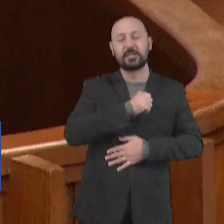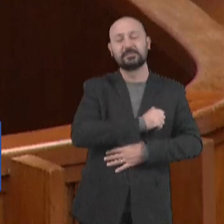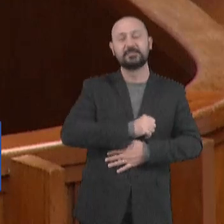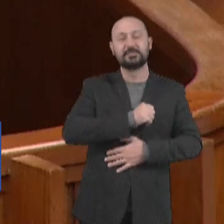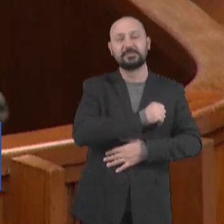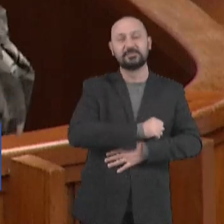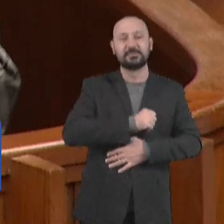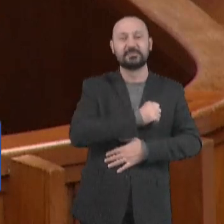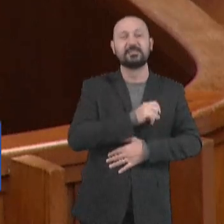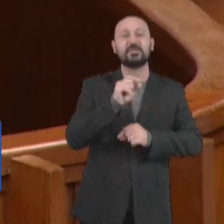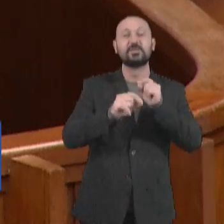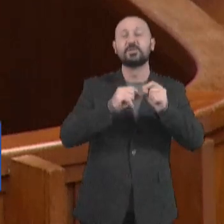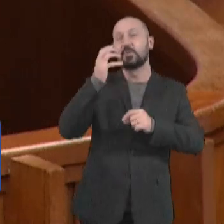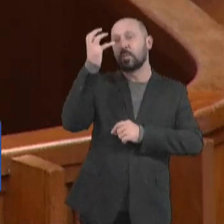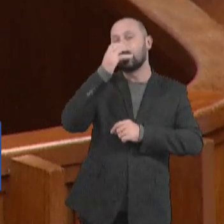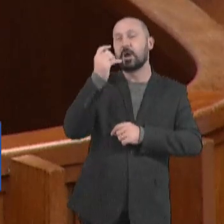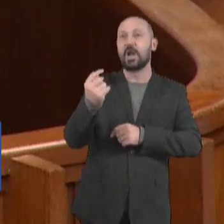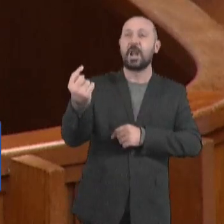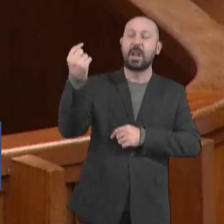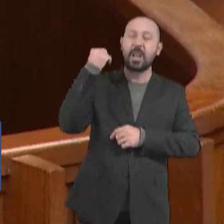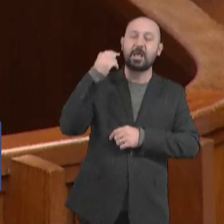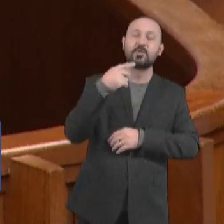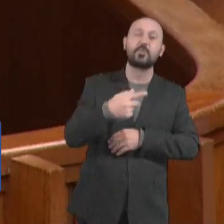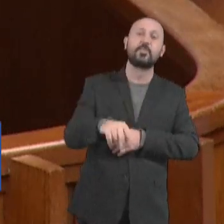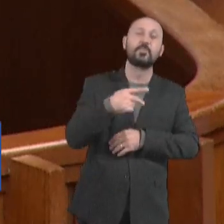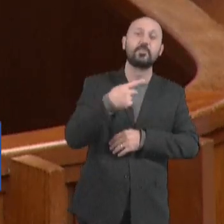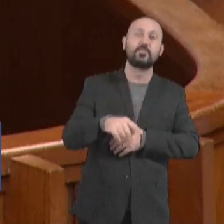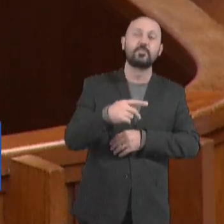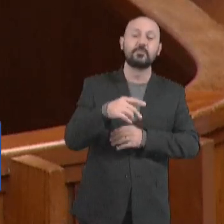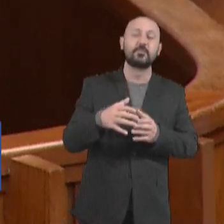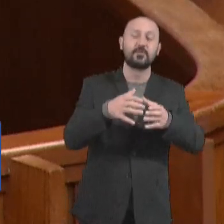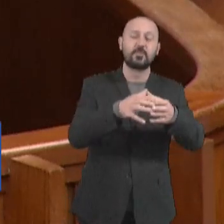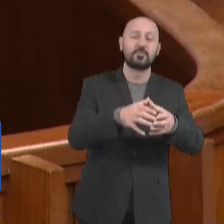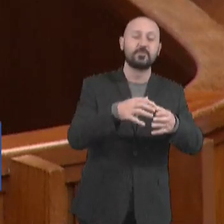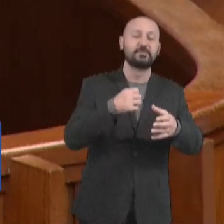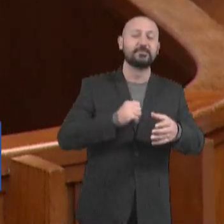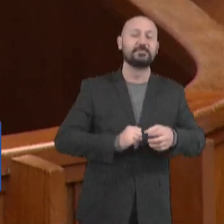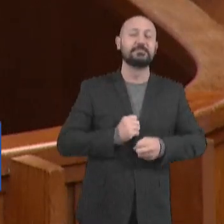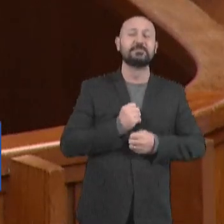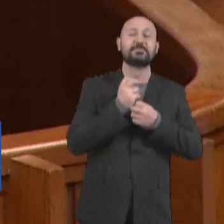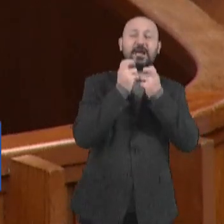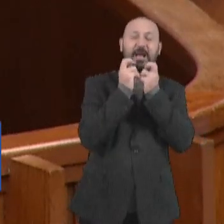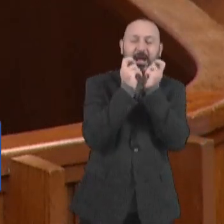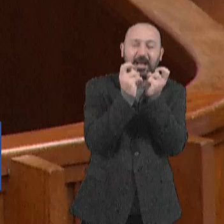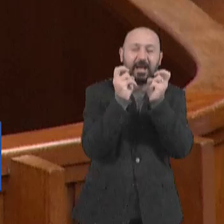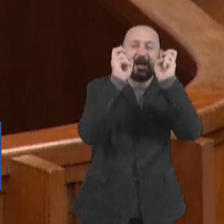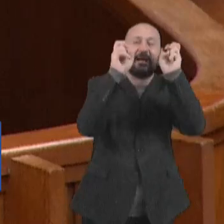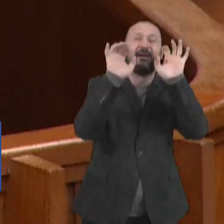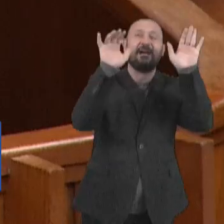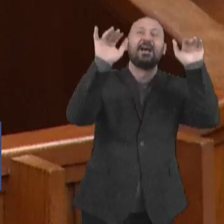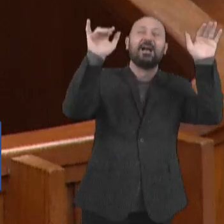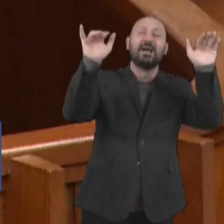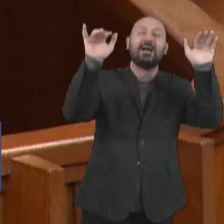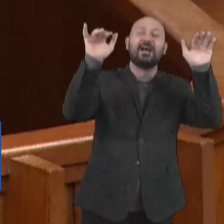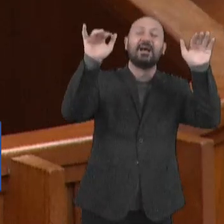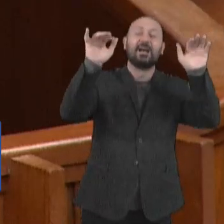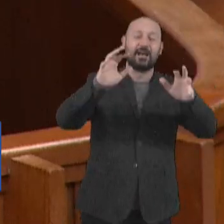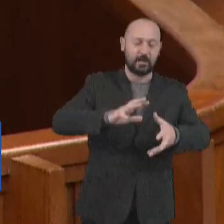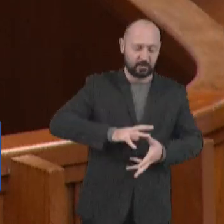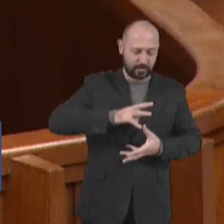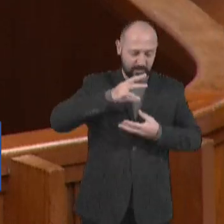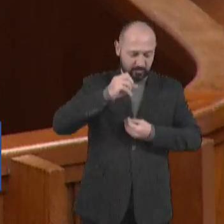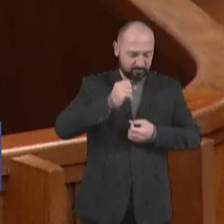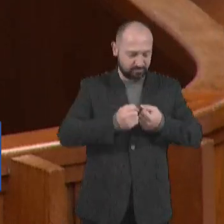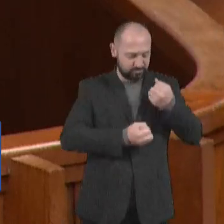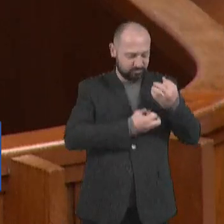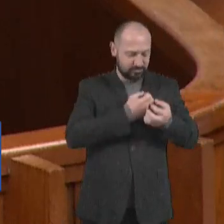saudade das coisas lindas lá do Paraguai. Do forte peito, um gemido sai, alma queimando,